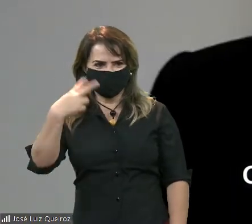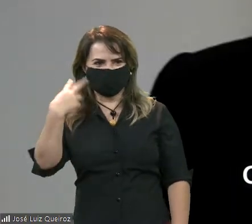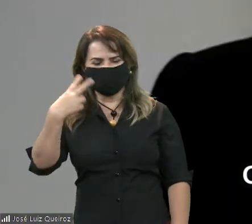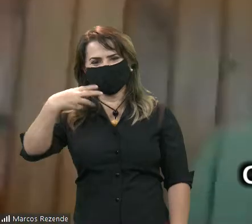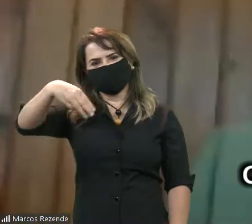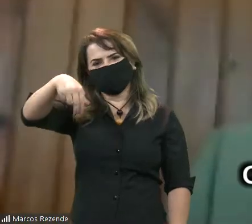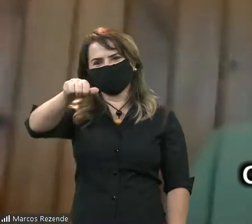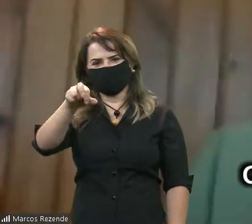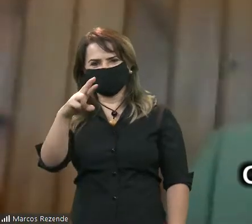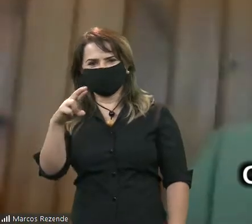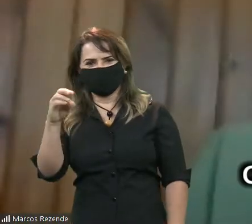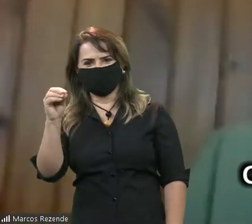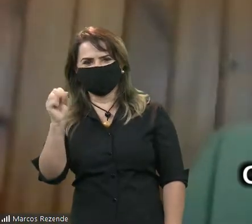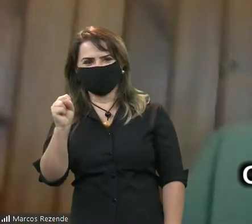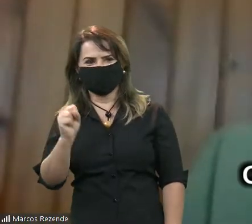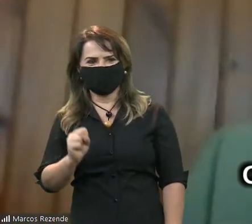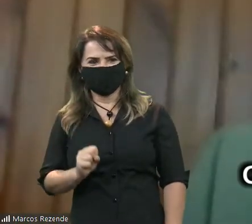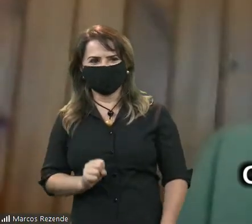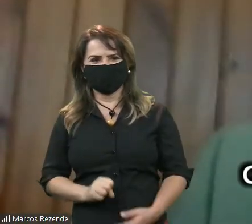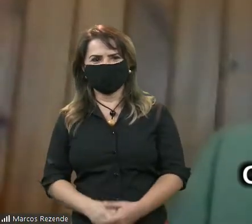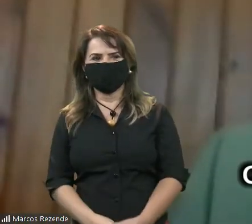Marcos Custódio.